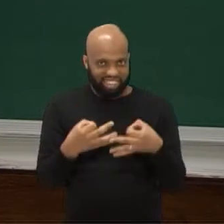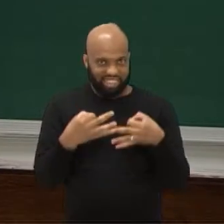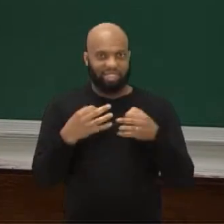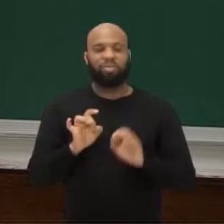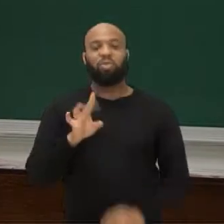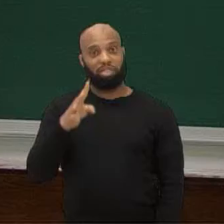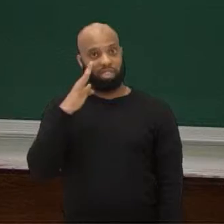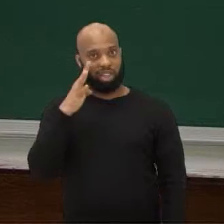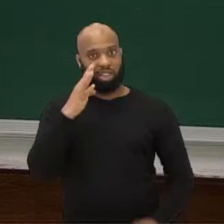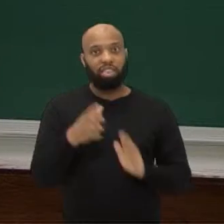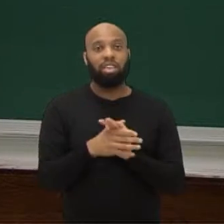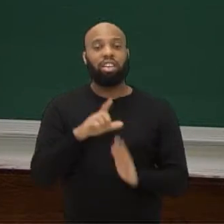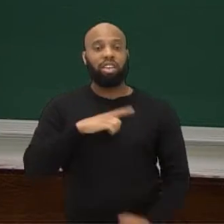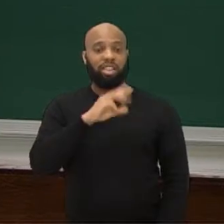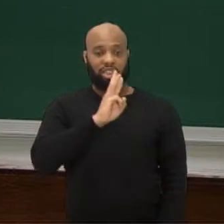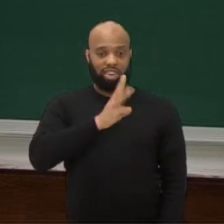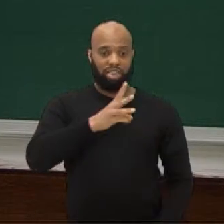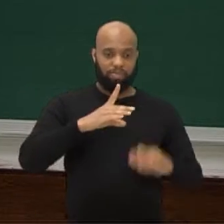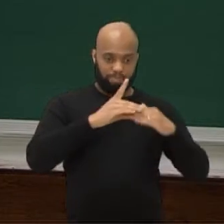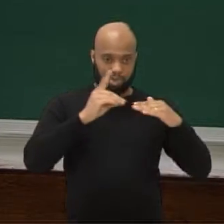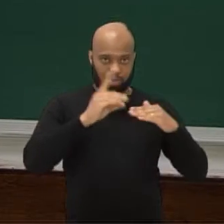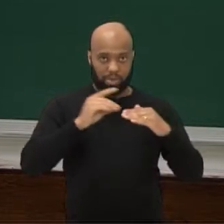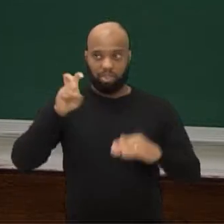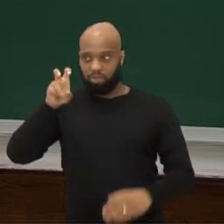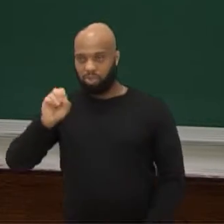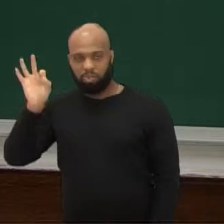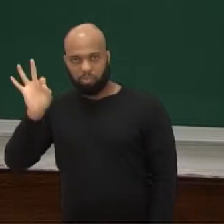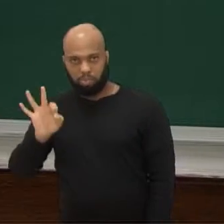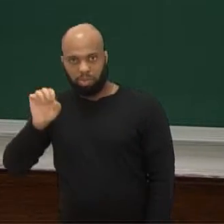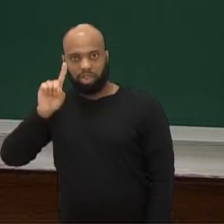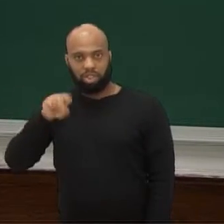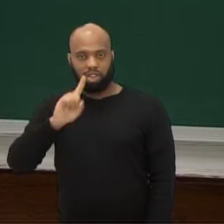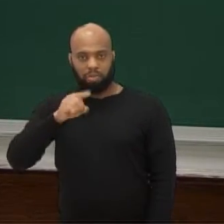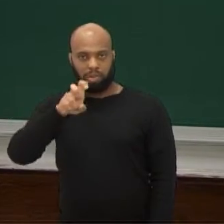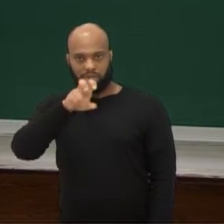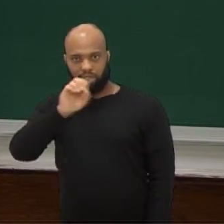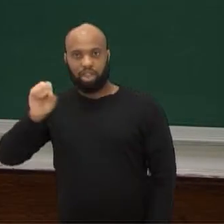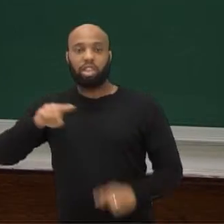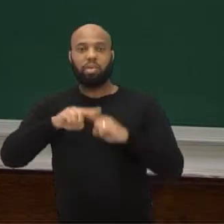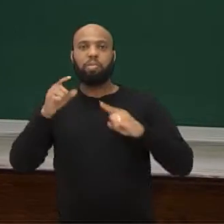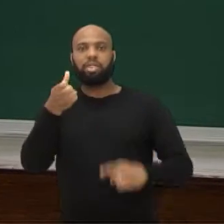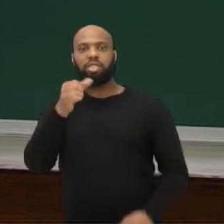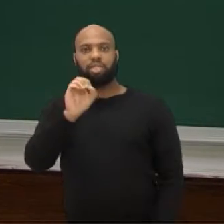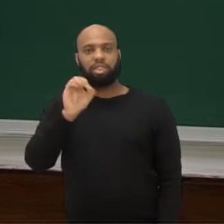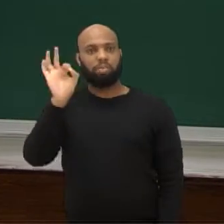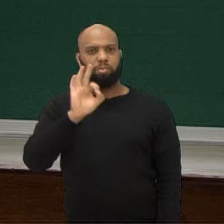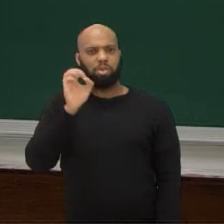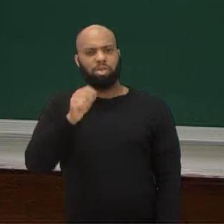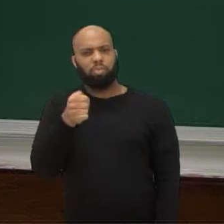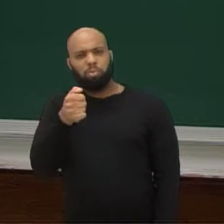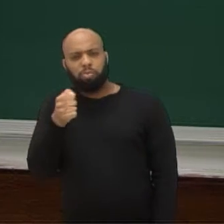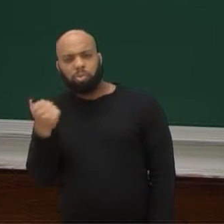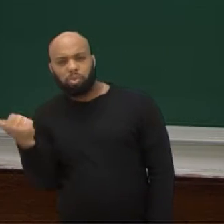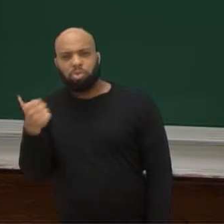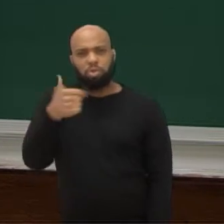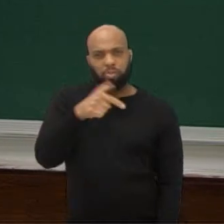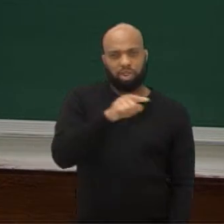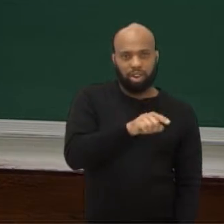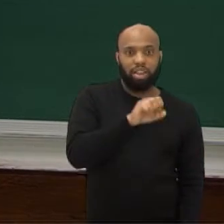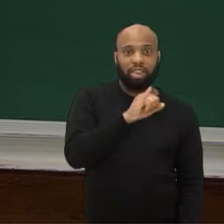Presta atenção, de 3.000, 50% é 1.500. Como são 60%, é um pouco mais que esse valor se a compra for